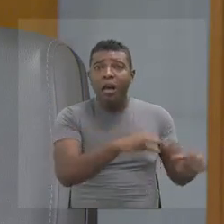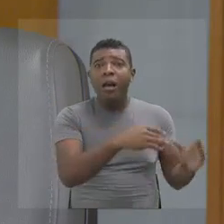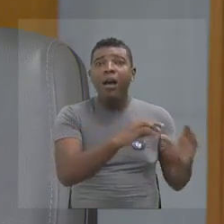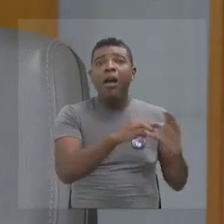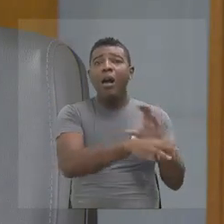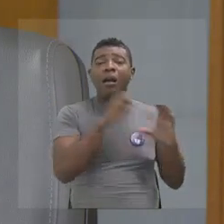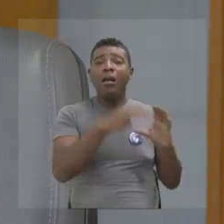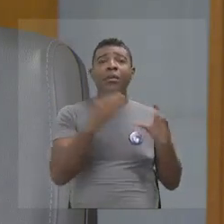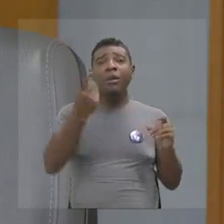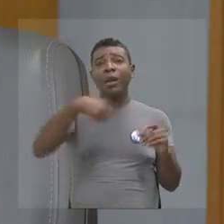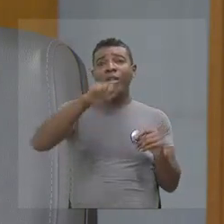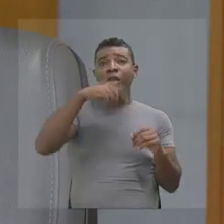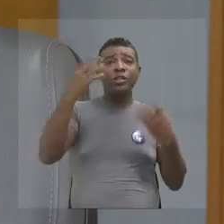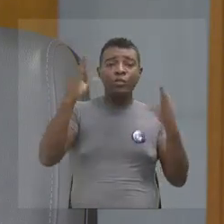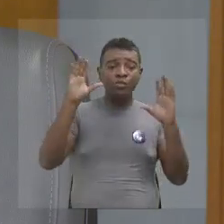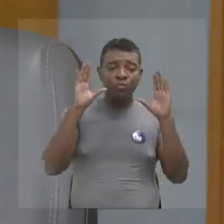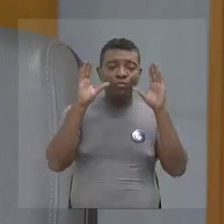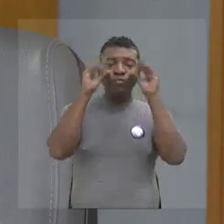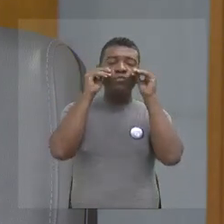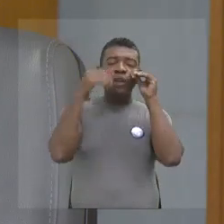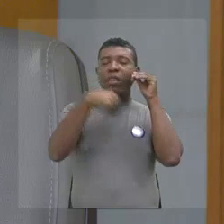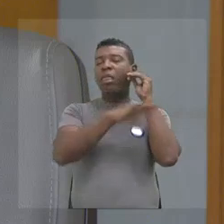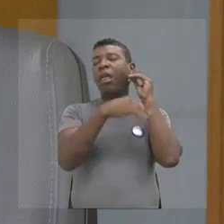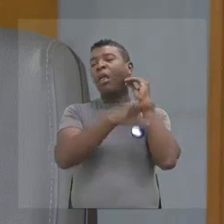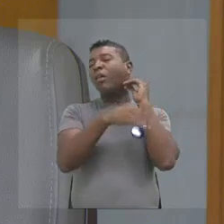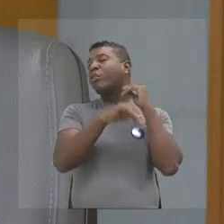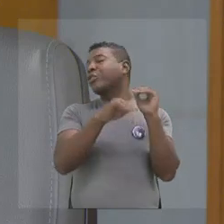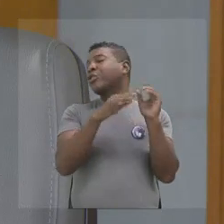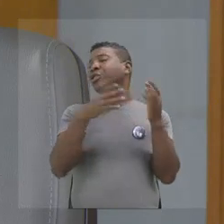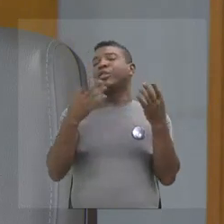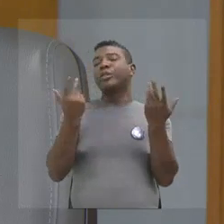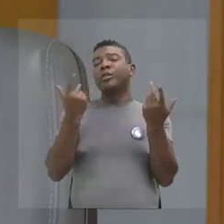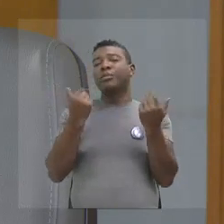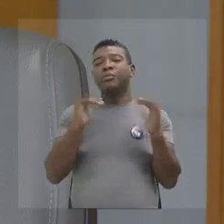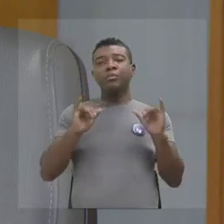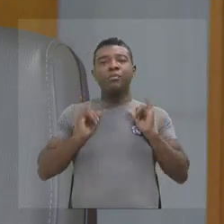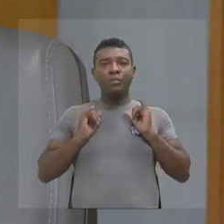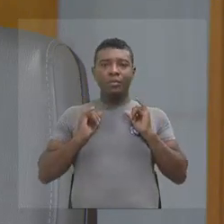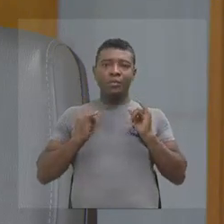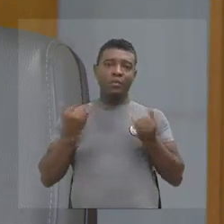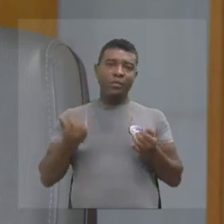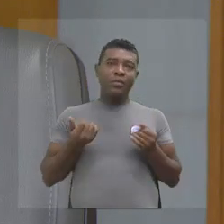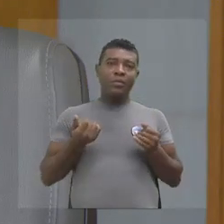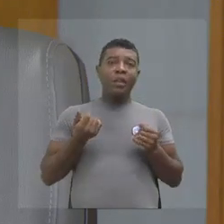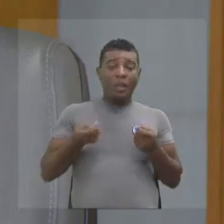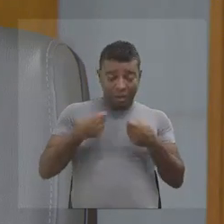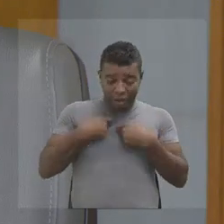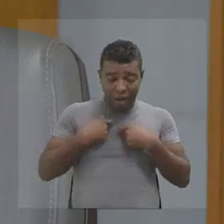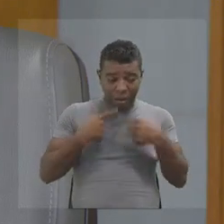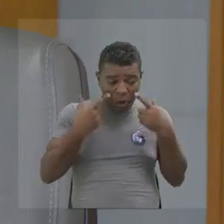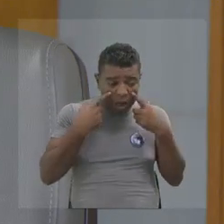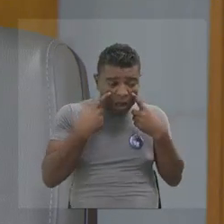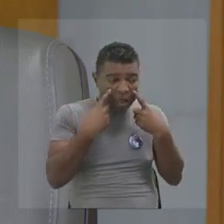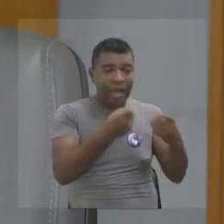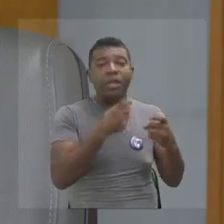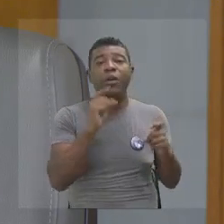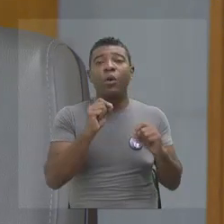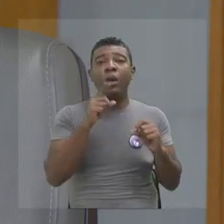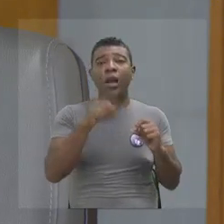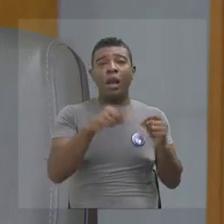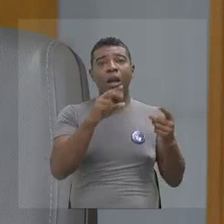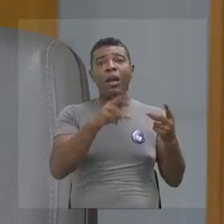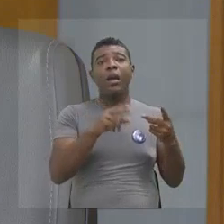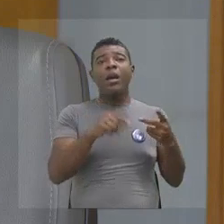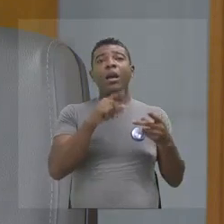fechar os olhos para o que tá acontecendo na Mata Atlântica me chamou muita atenção alguns aspectos que eu listei aqui que foi a criação